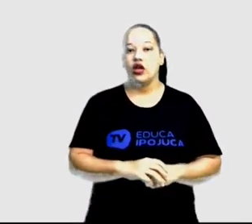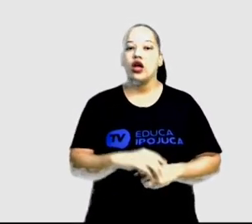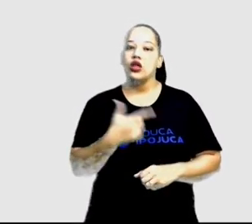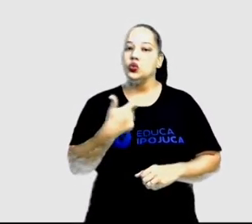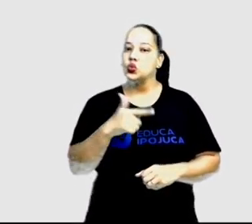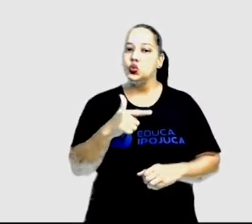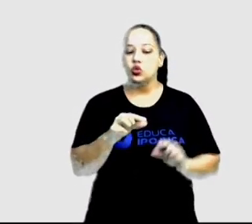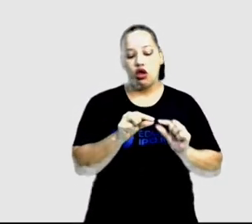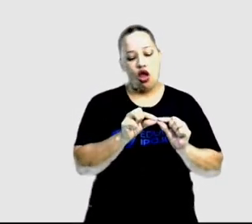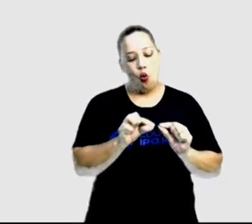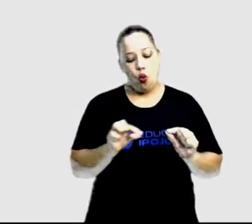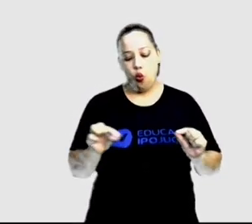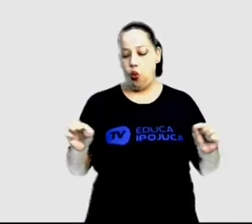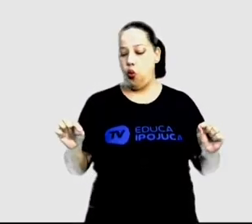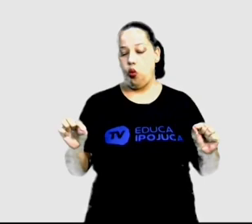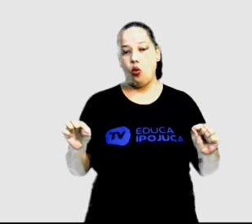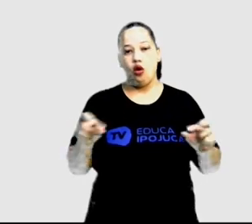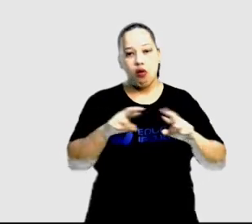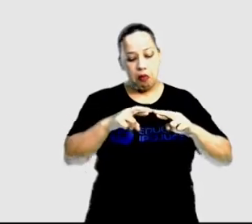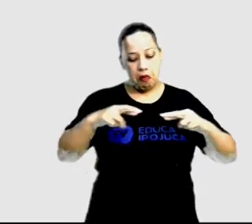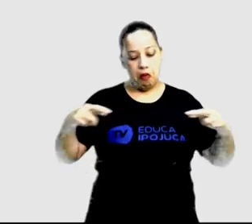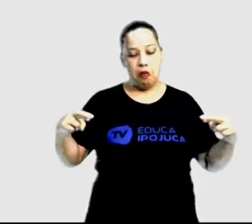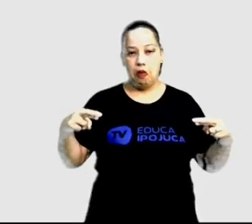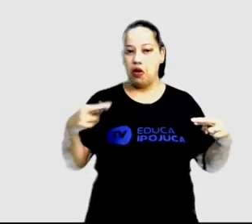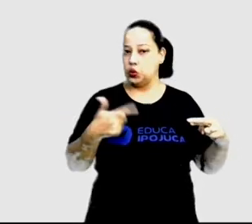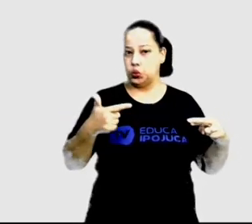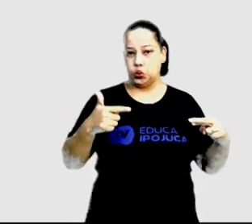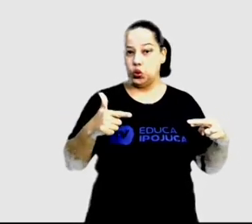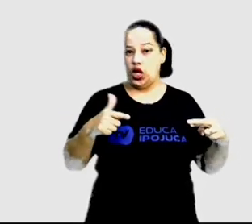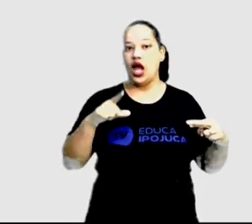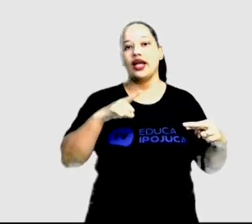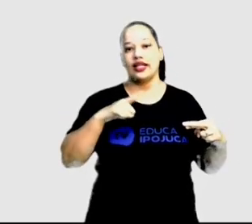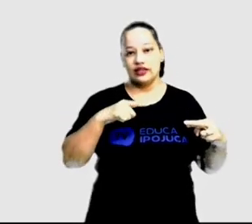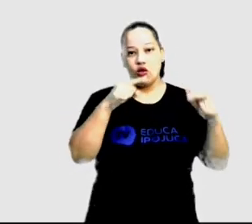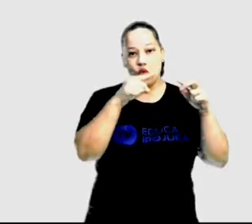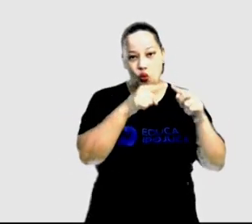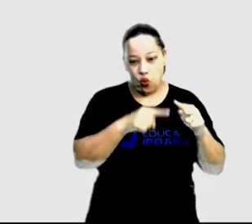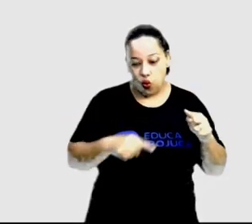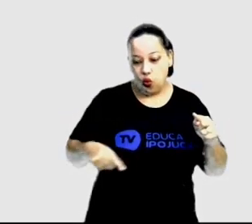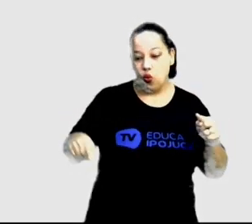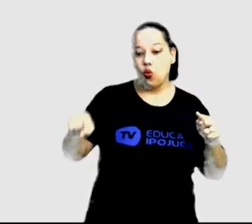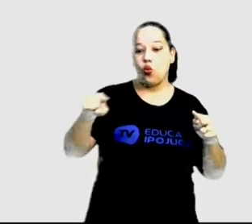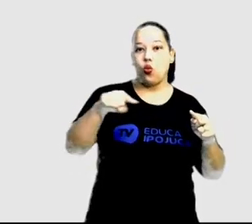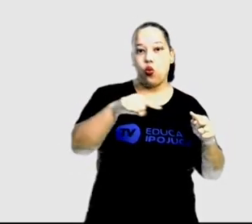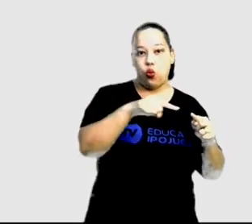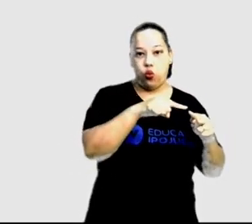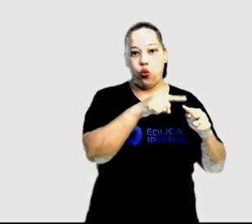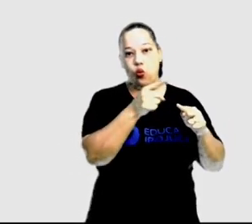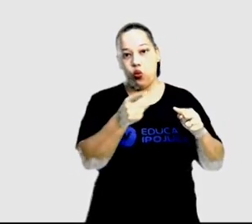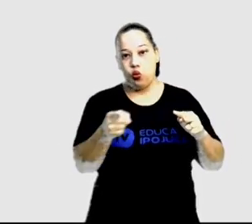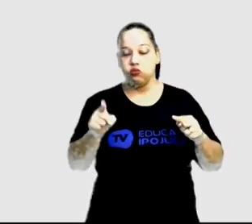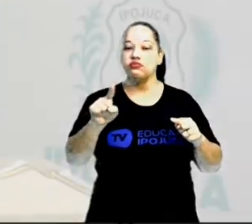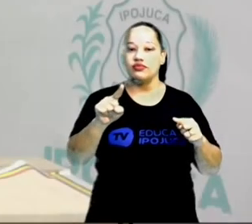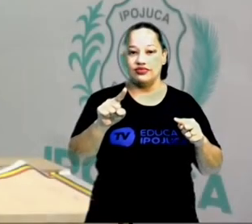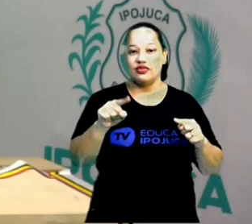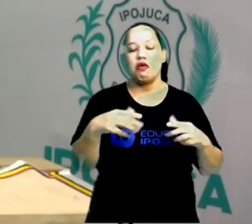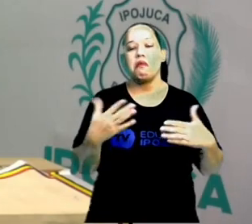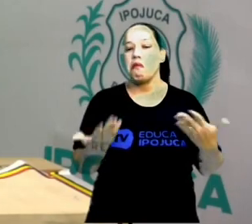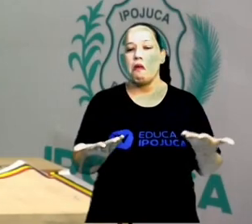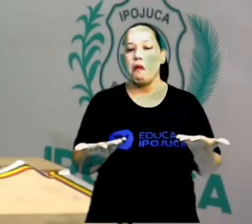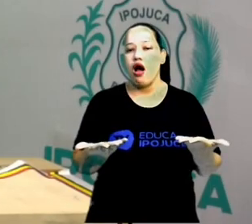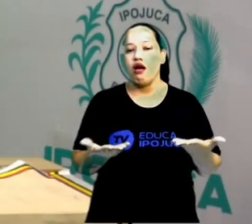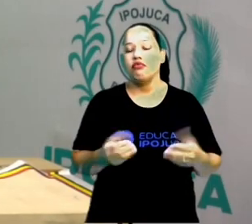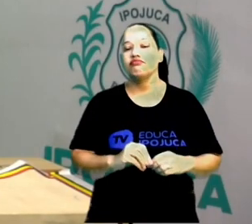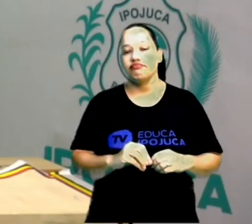possuem retas, e sim curvas. Quais figuras são essas, tia Natália?